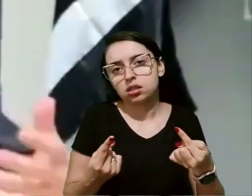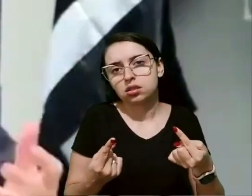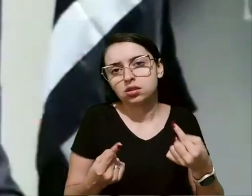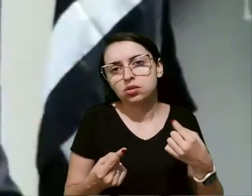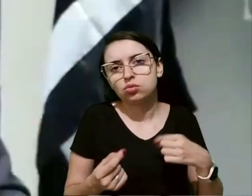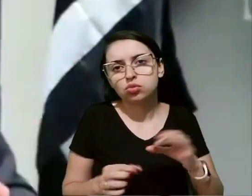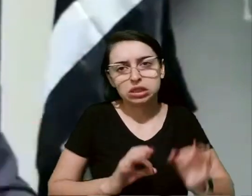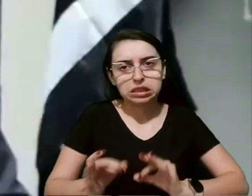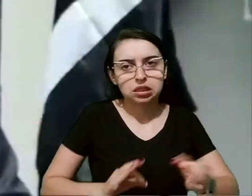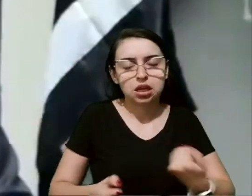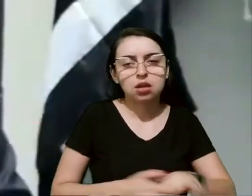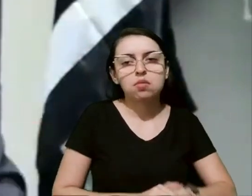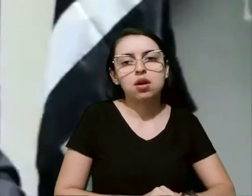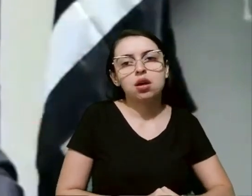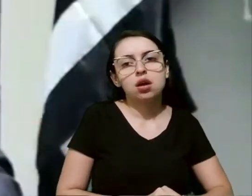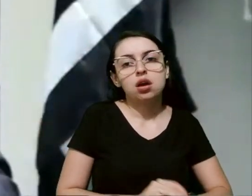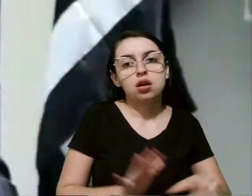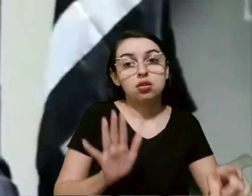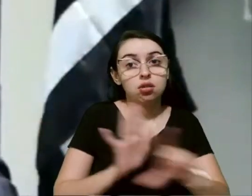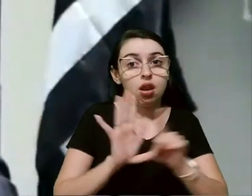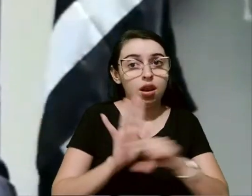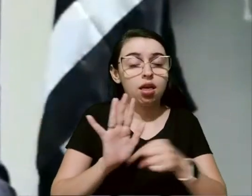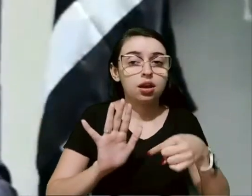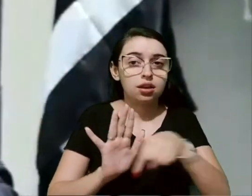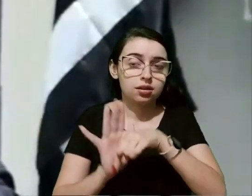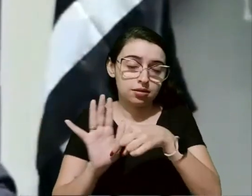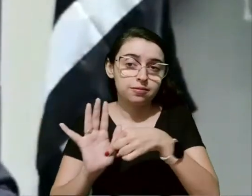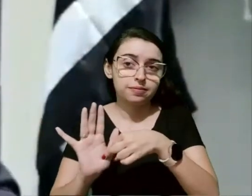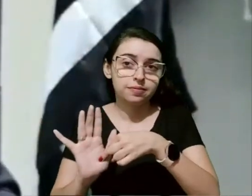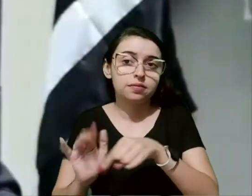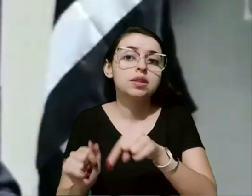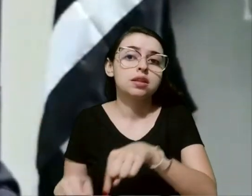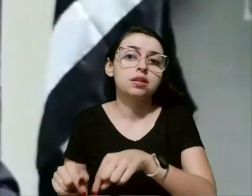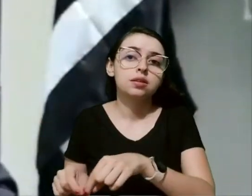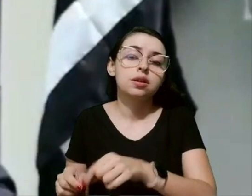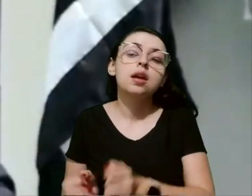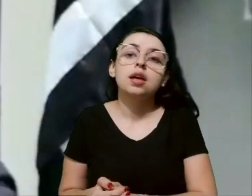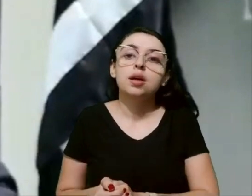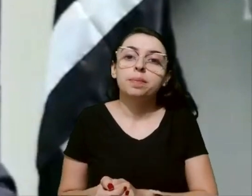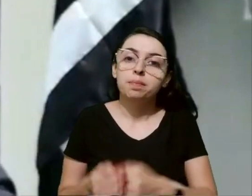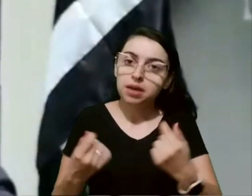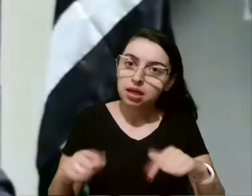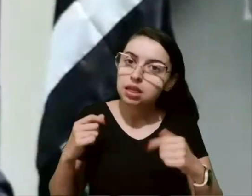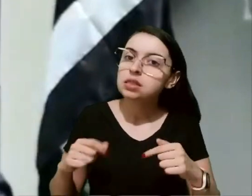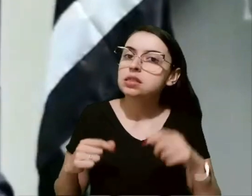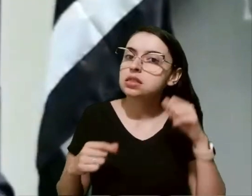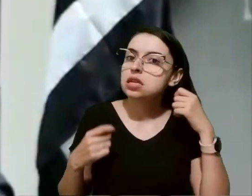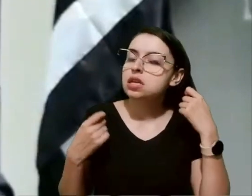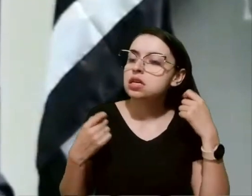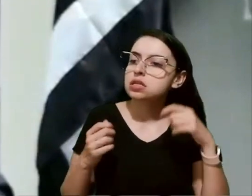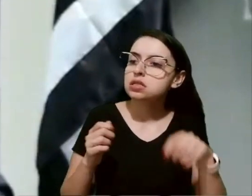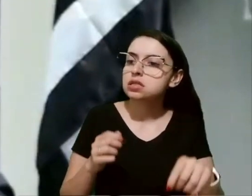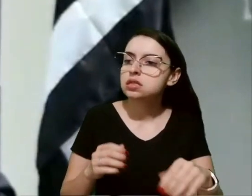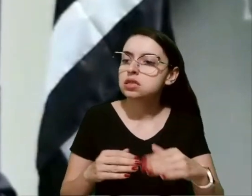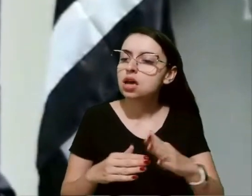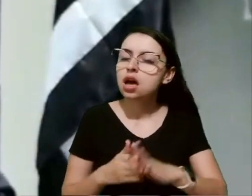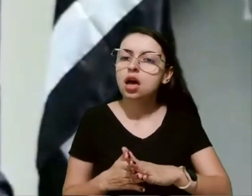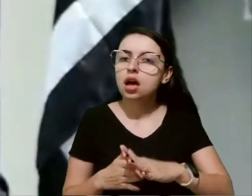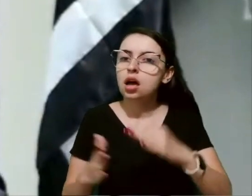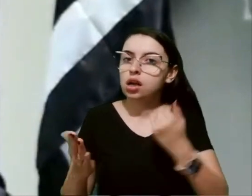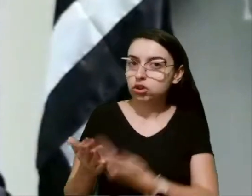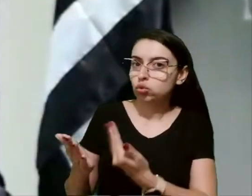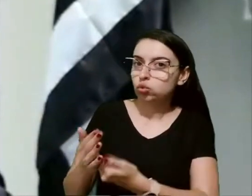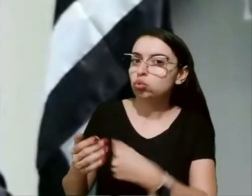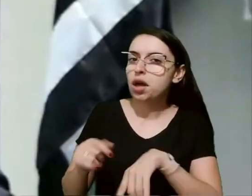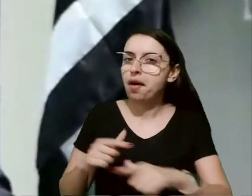sistema judiciário. Mas isso aqui são questões epidêmicas que não têm perspectiva de diminuir o volume de casos, que vocês têm